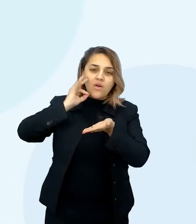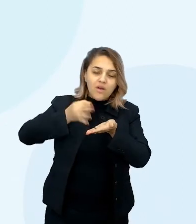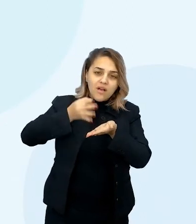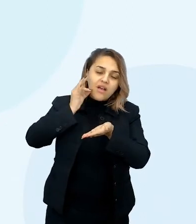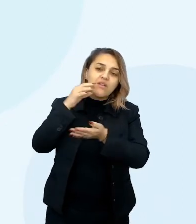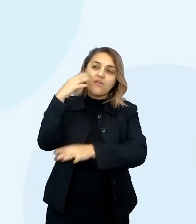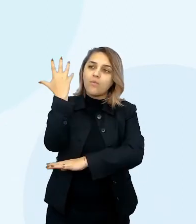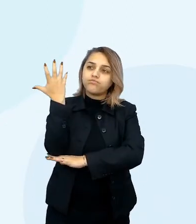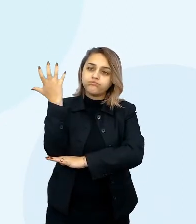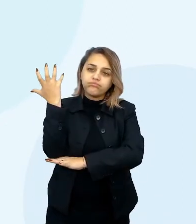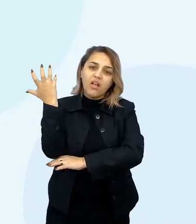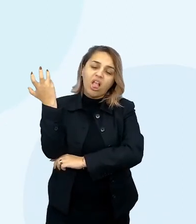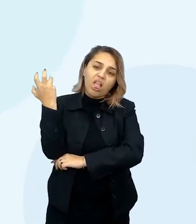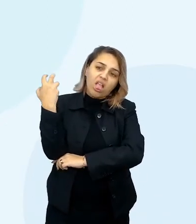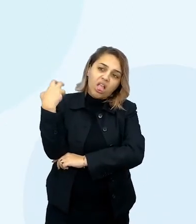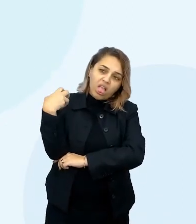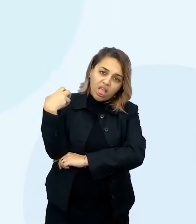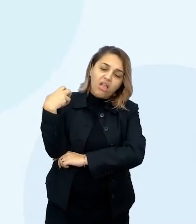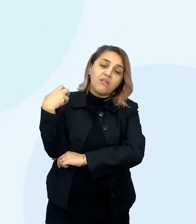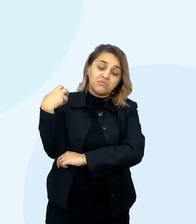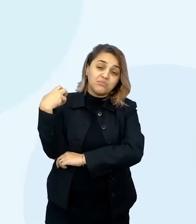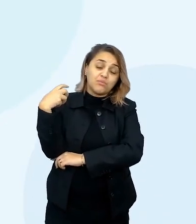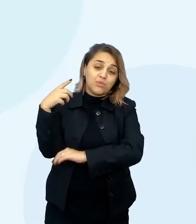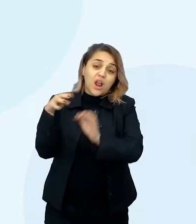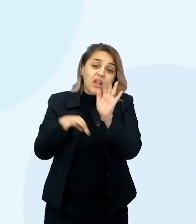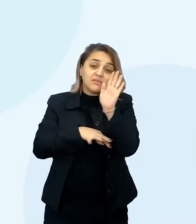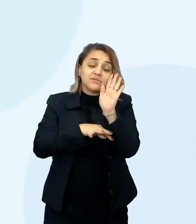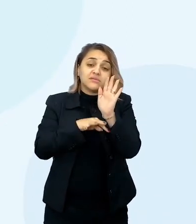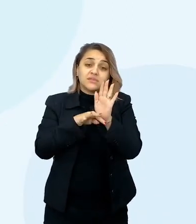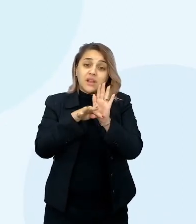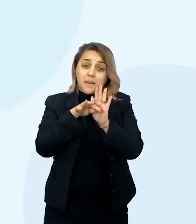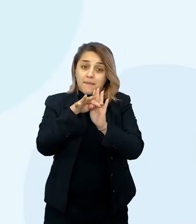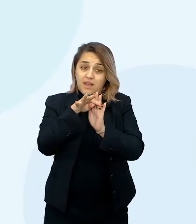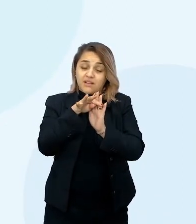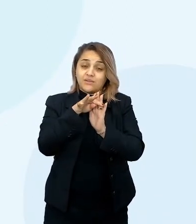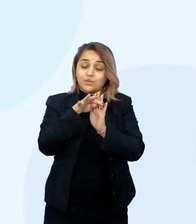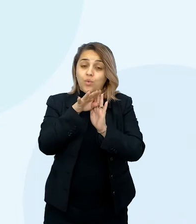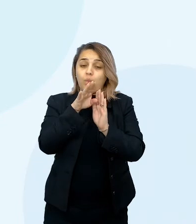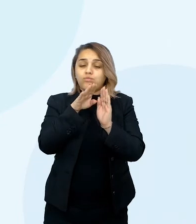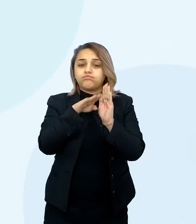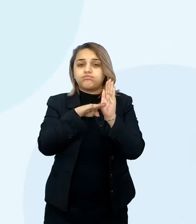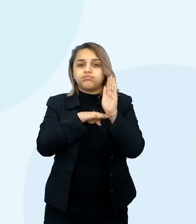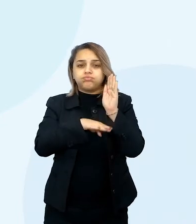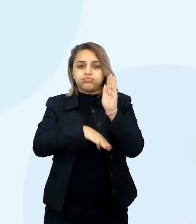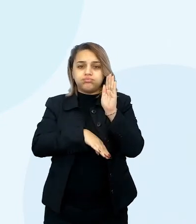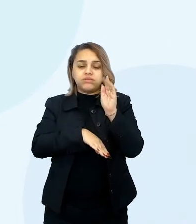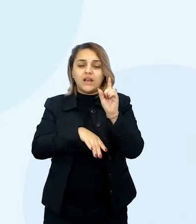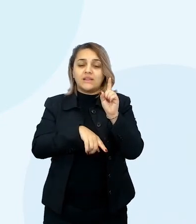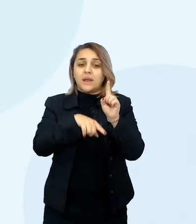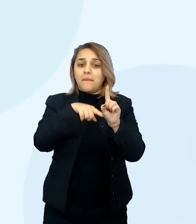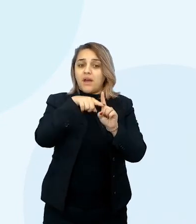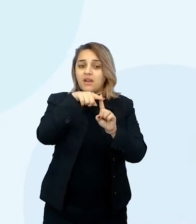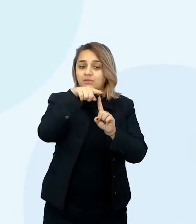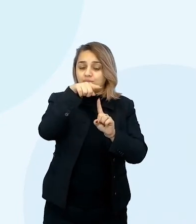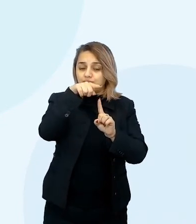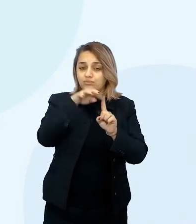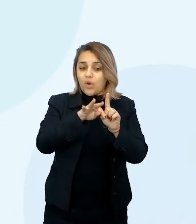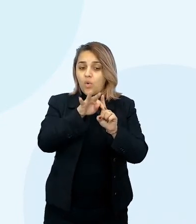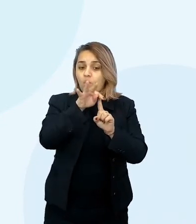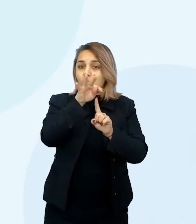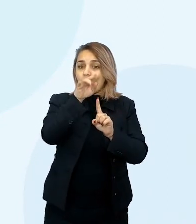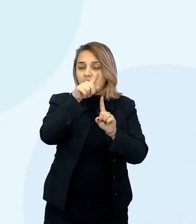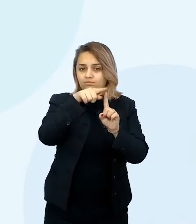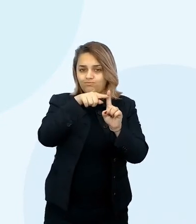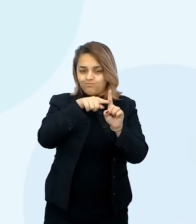árvore morta devido à baixa temperatura, né? Por isso que é interessante, se você tiver condição, né,